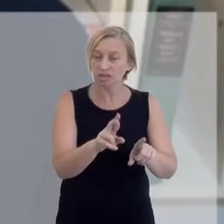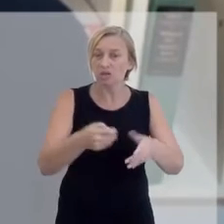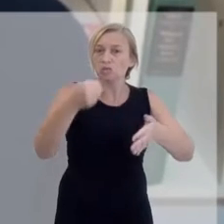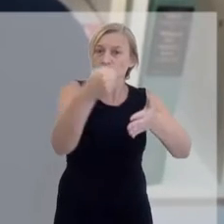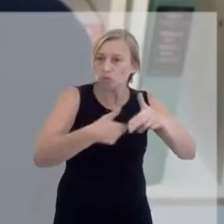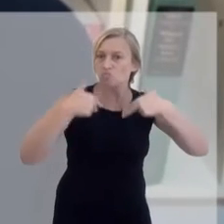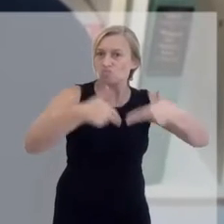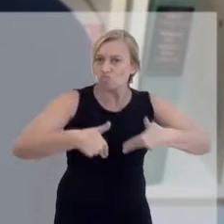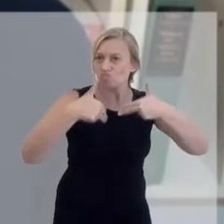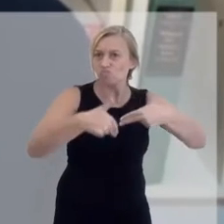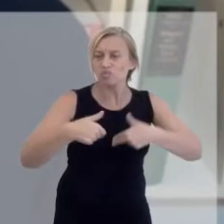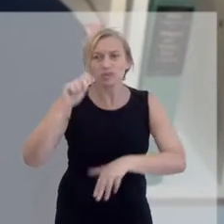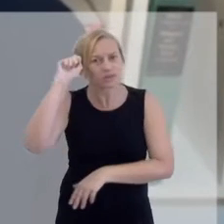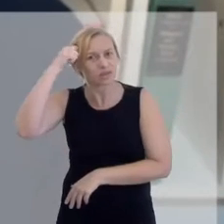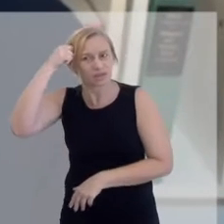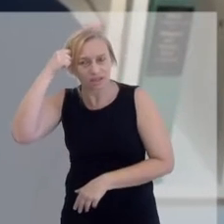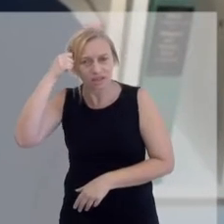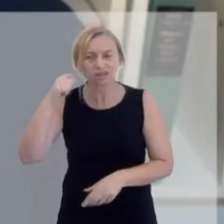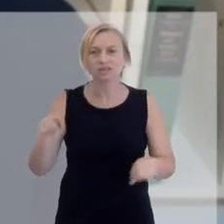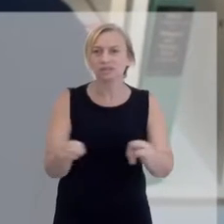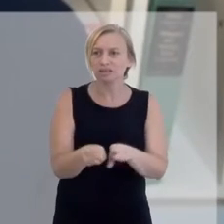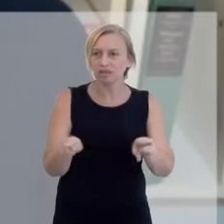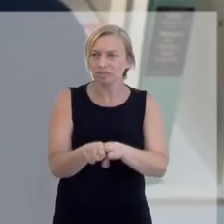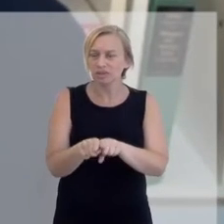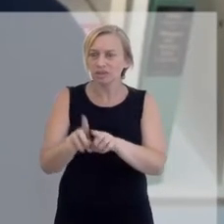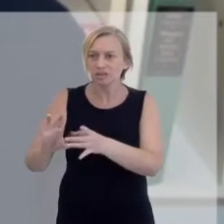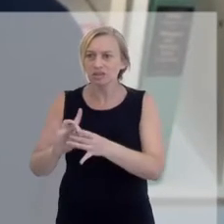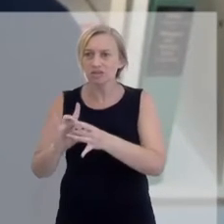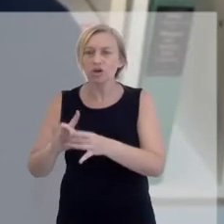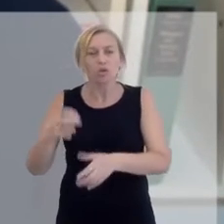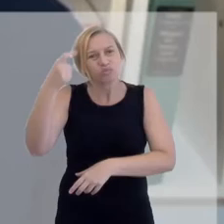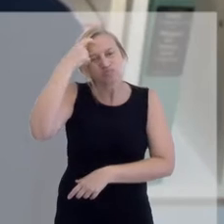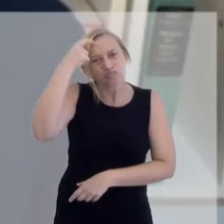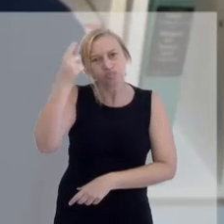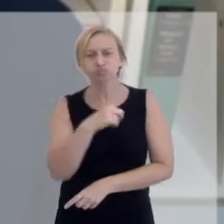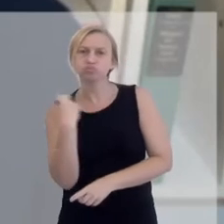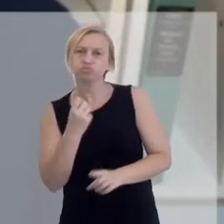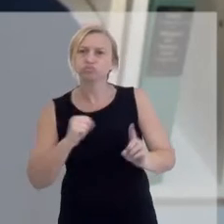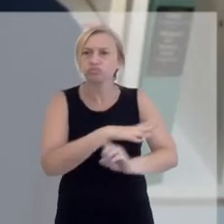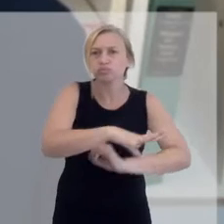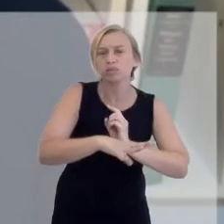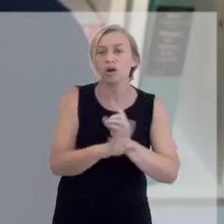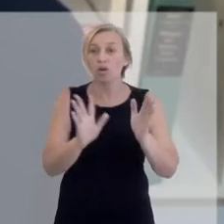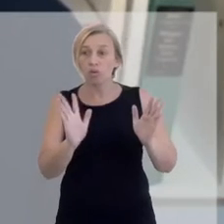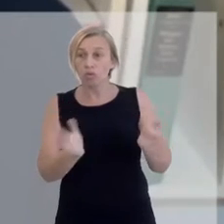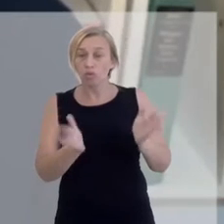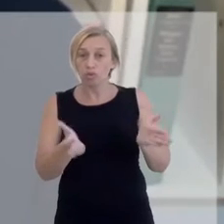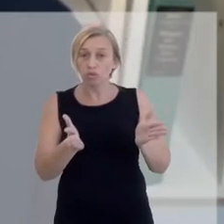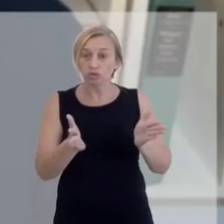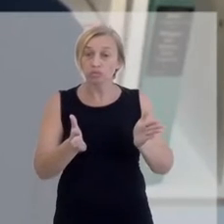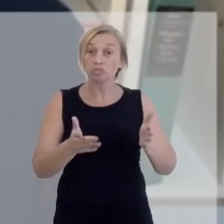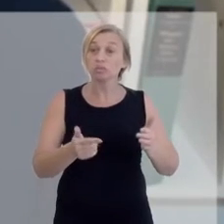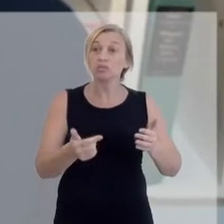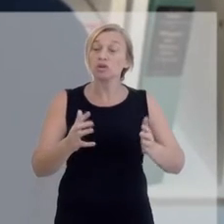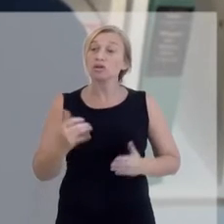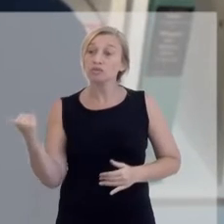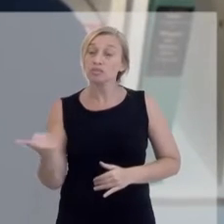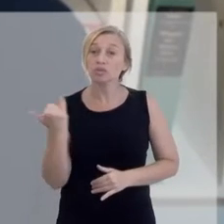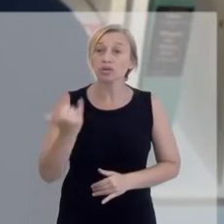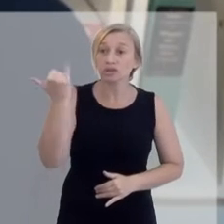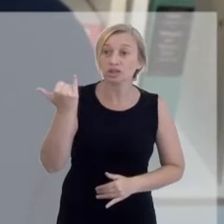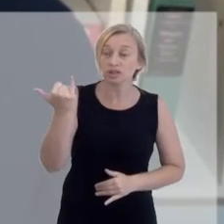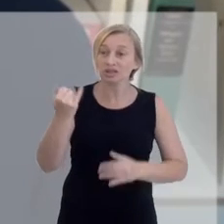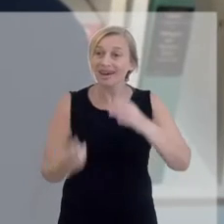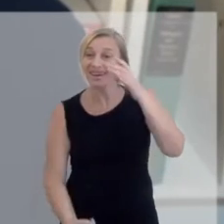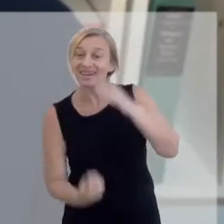resultado da atuação da militância negra e de seus aliados num trabalho de conscientização de nossa sociedade. Nesse quadro,